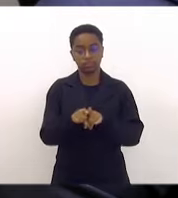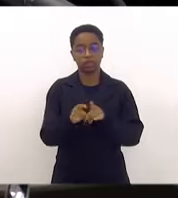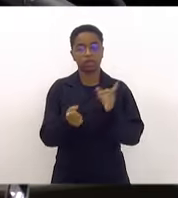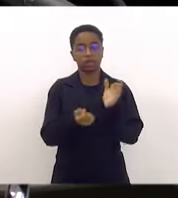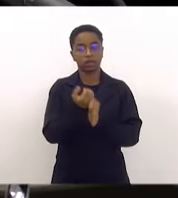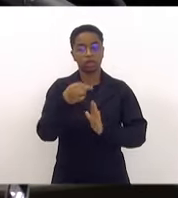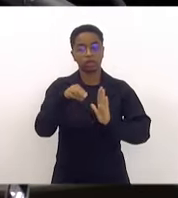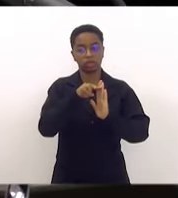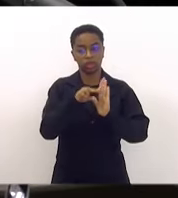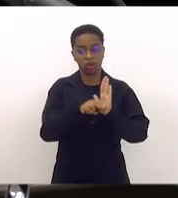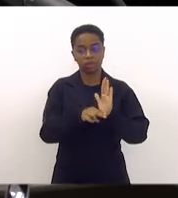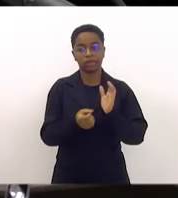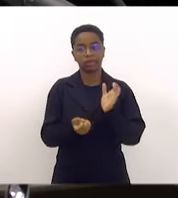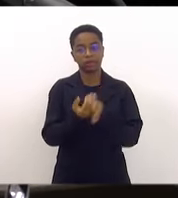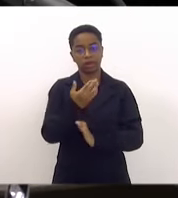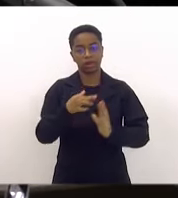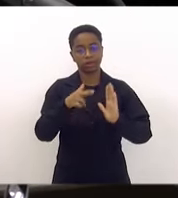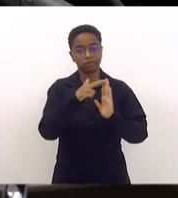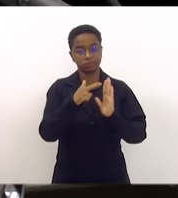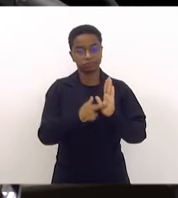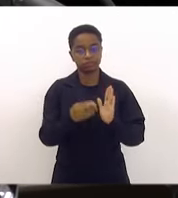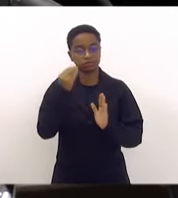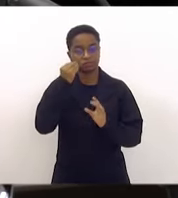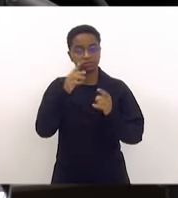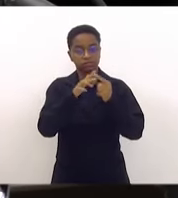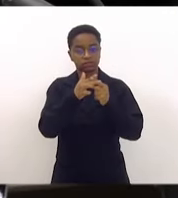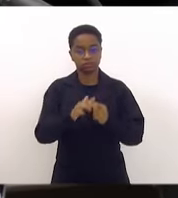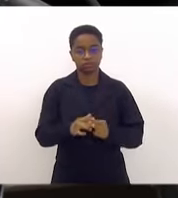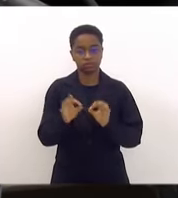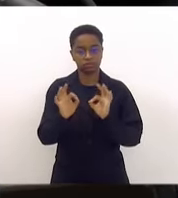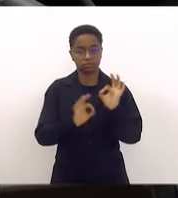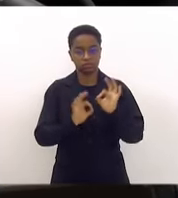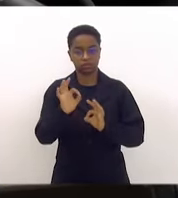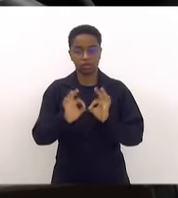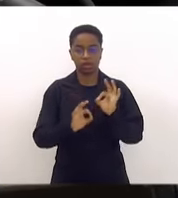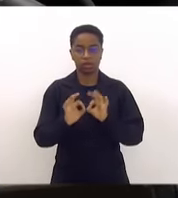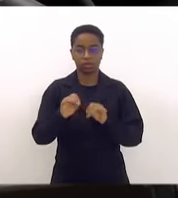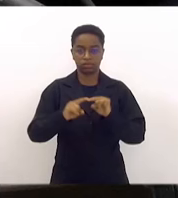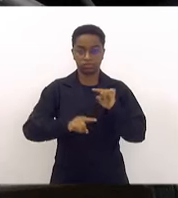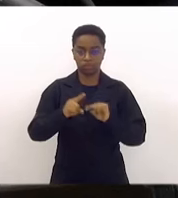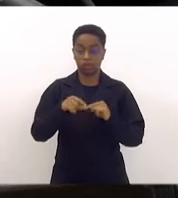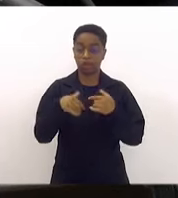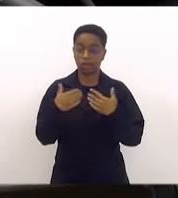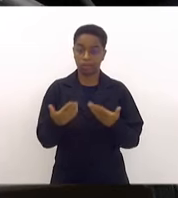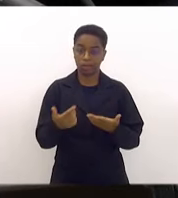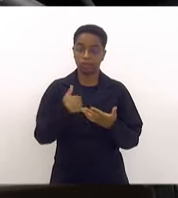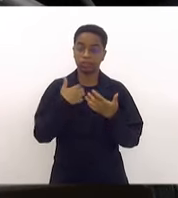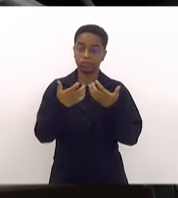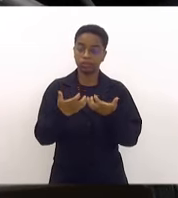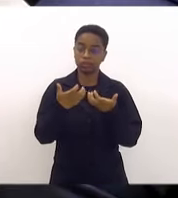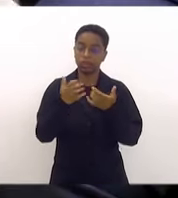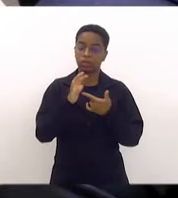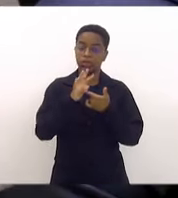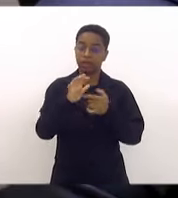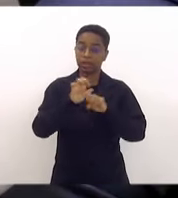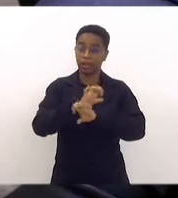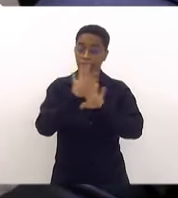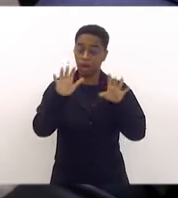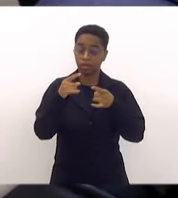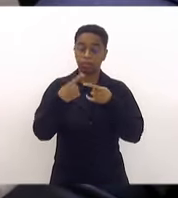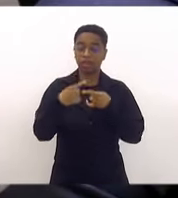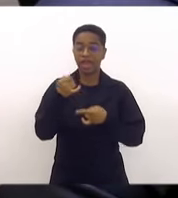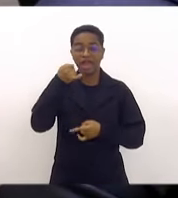normas regras para o aperfeiçoamento desse instrumento então quero aqui deixar muito claro para que não haja